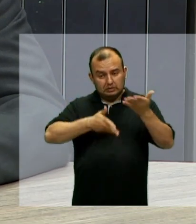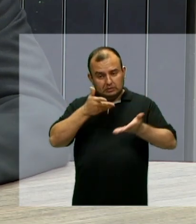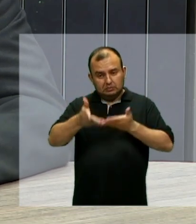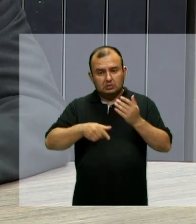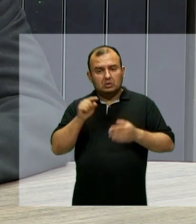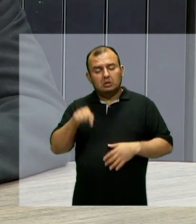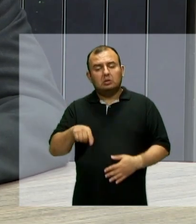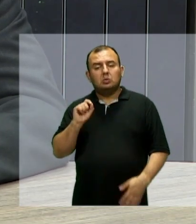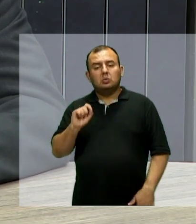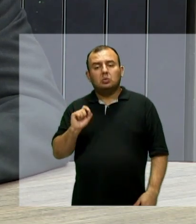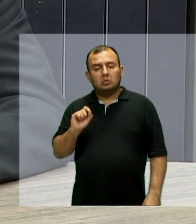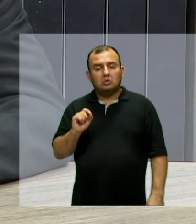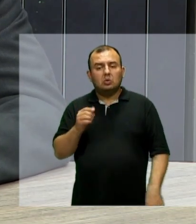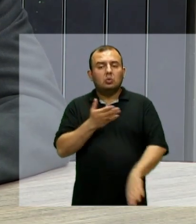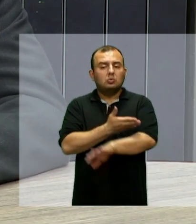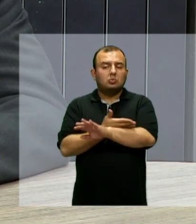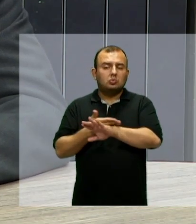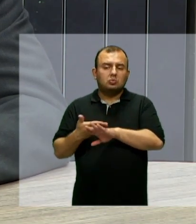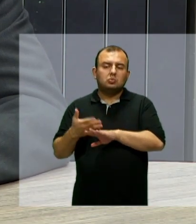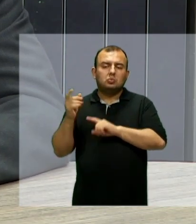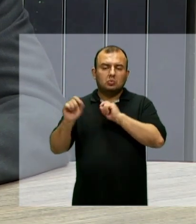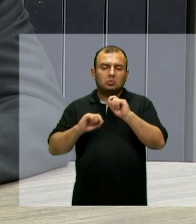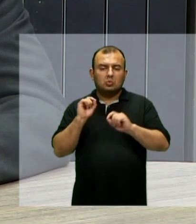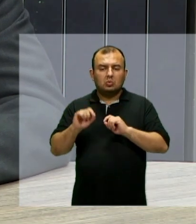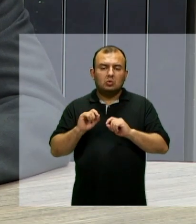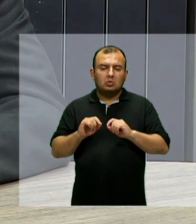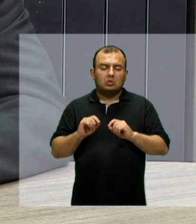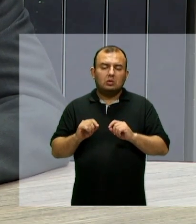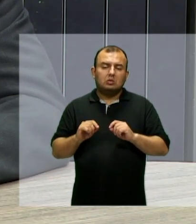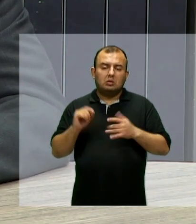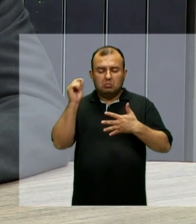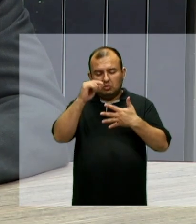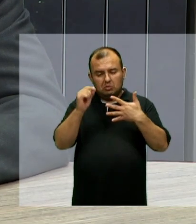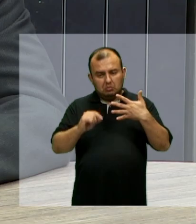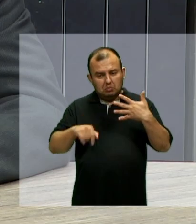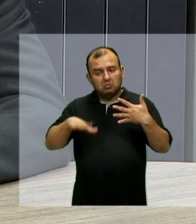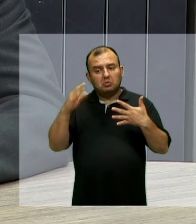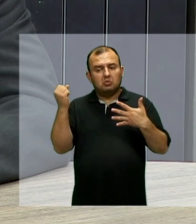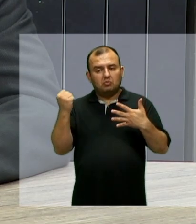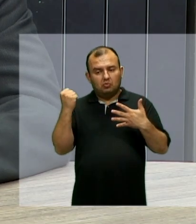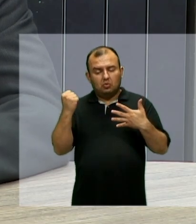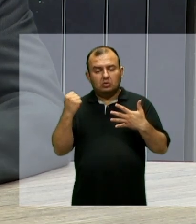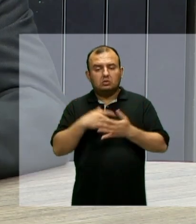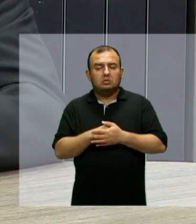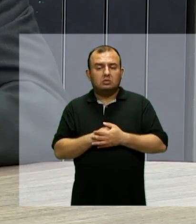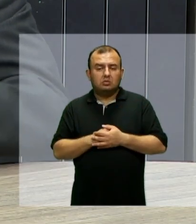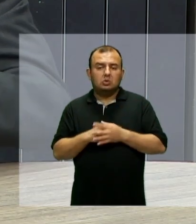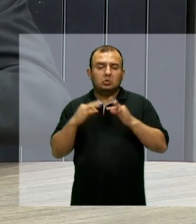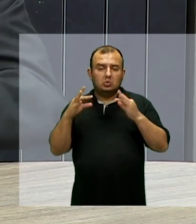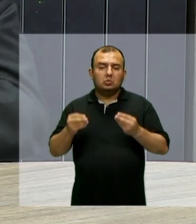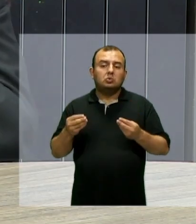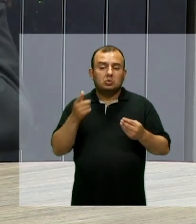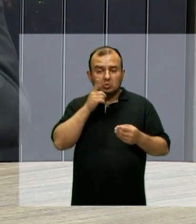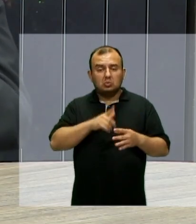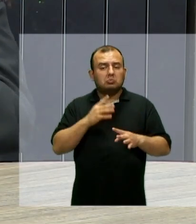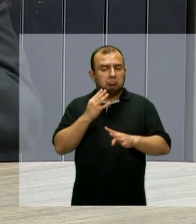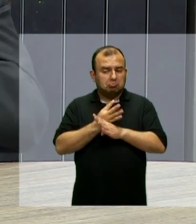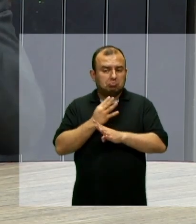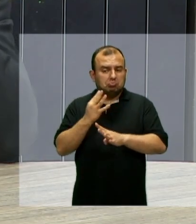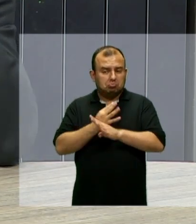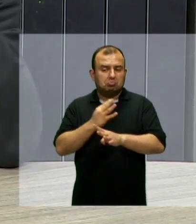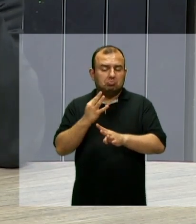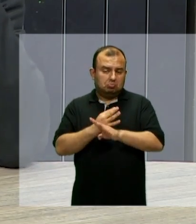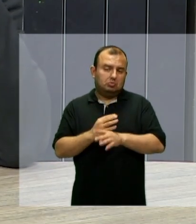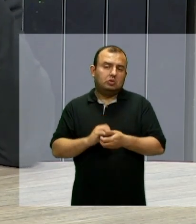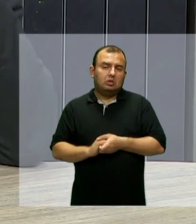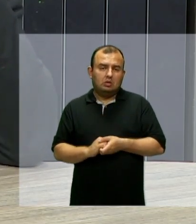essas costumam ter para efeitos mais acentuados. Mas que são todos toleráveis, são